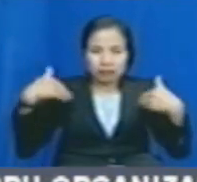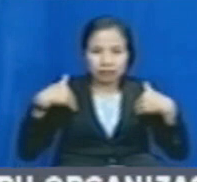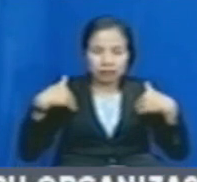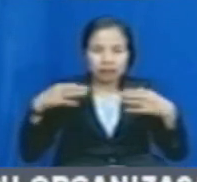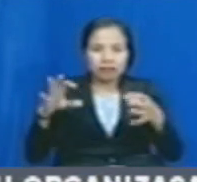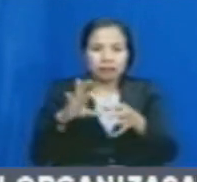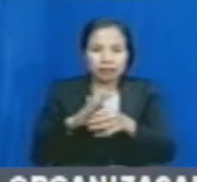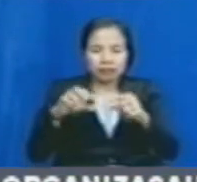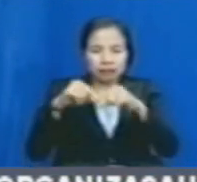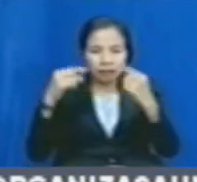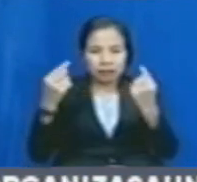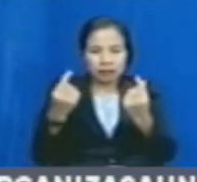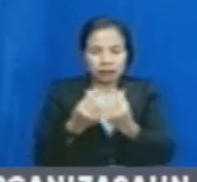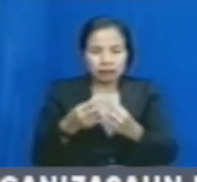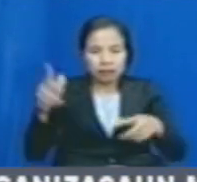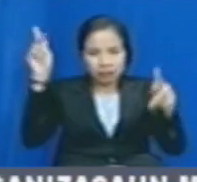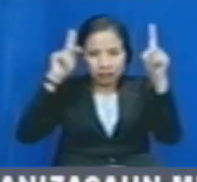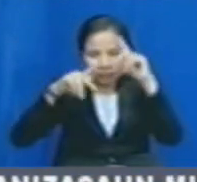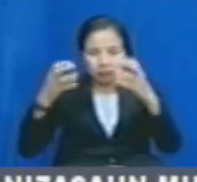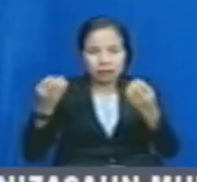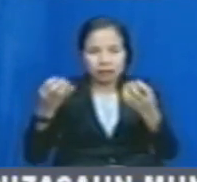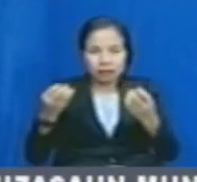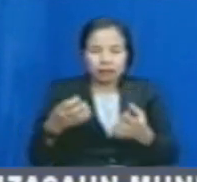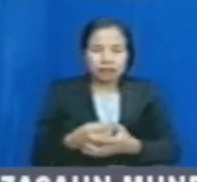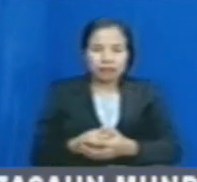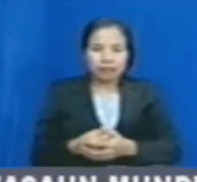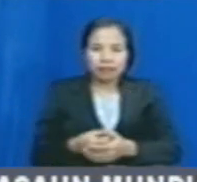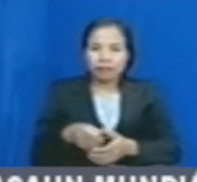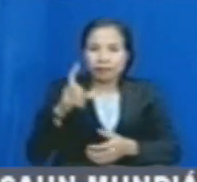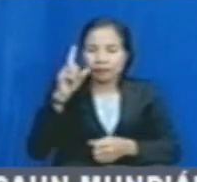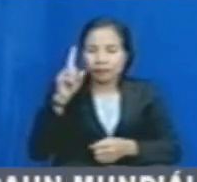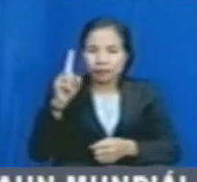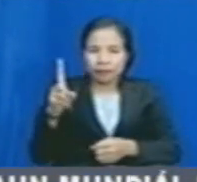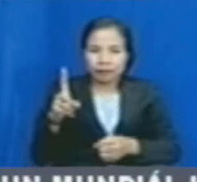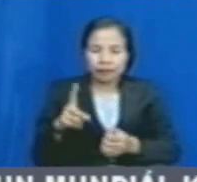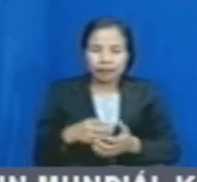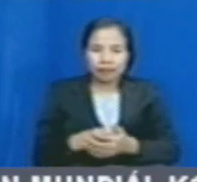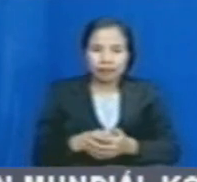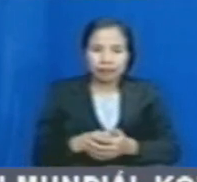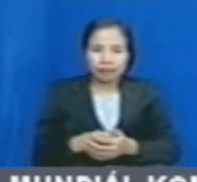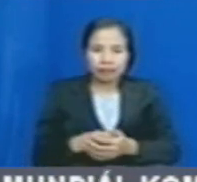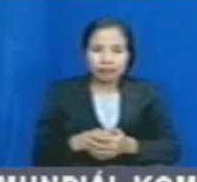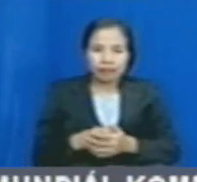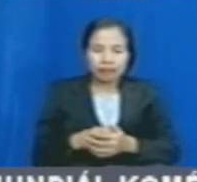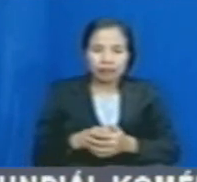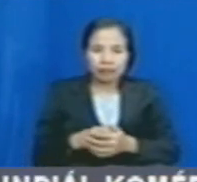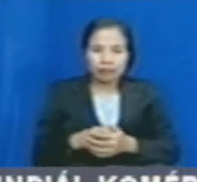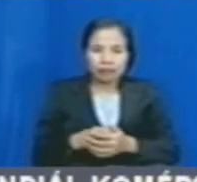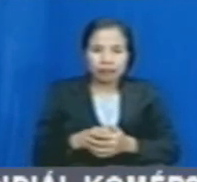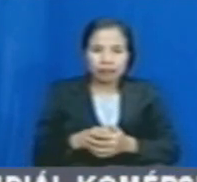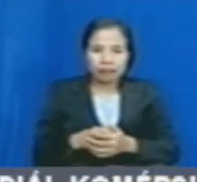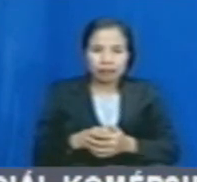arte marciais não é problema barak. E de uma ca ouri vingança por ali uma ca ouri vingança